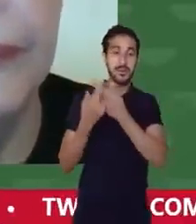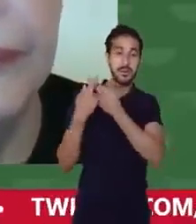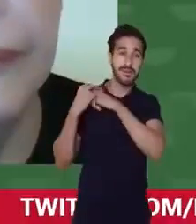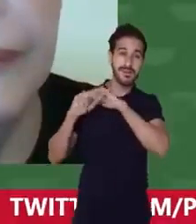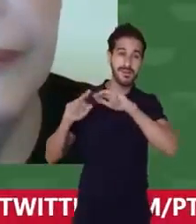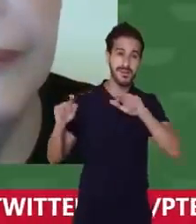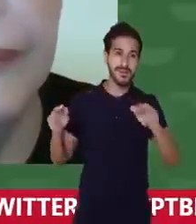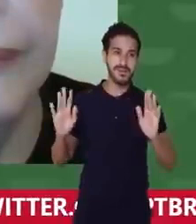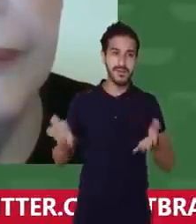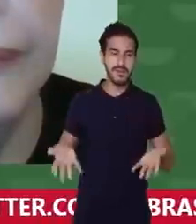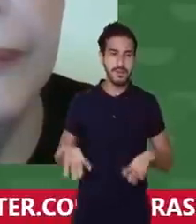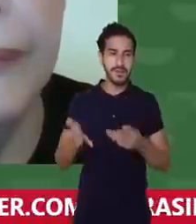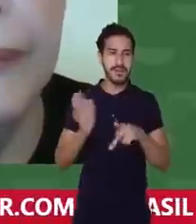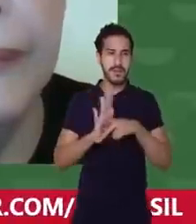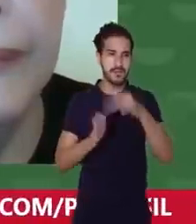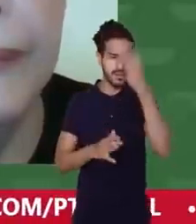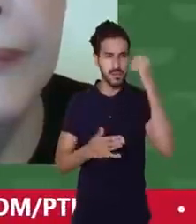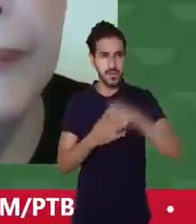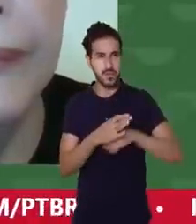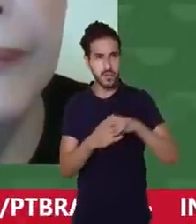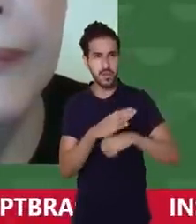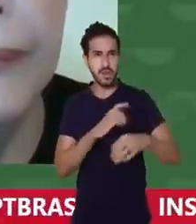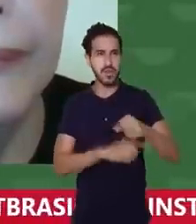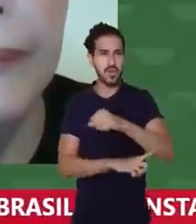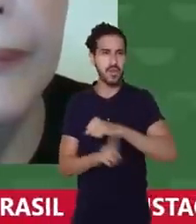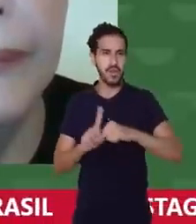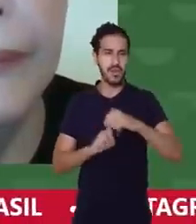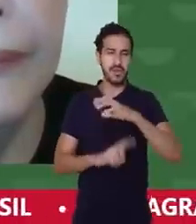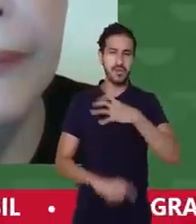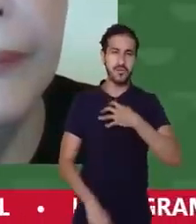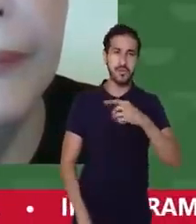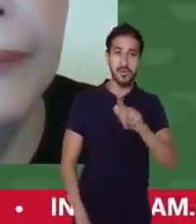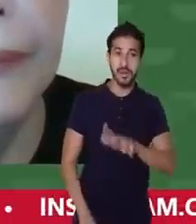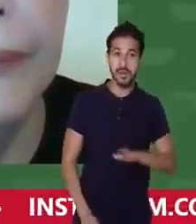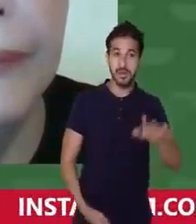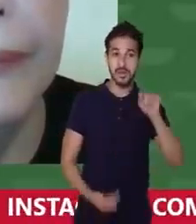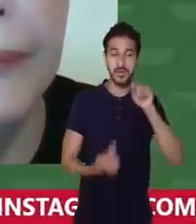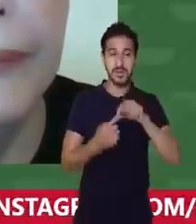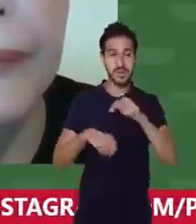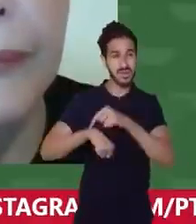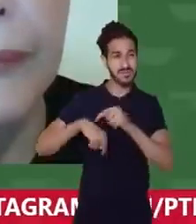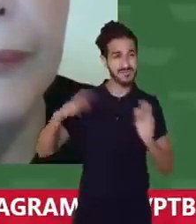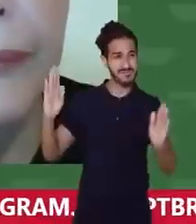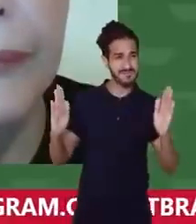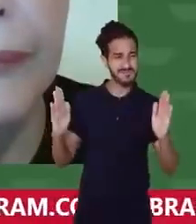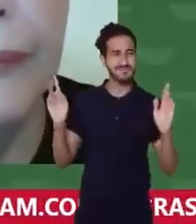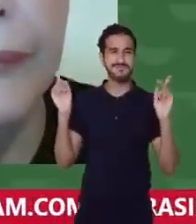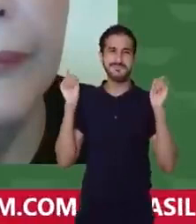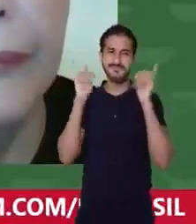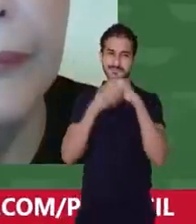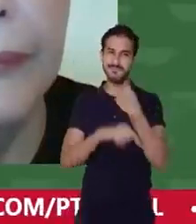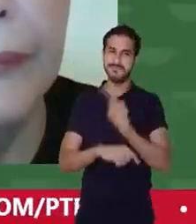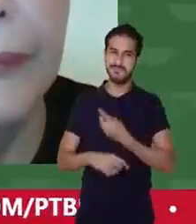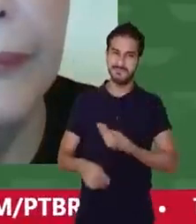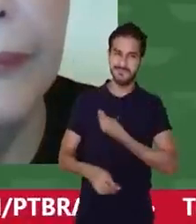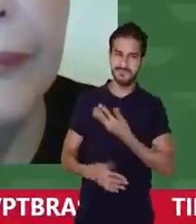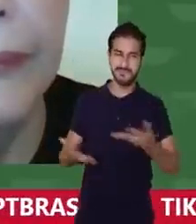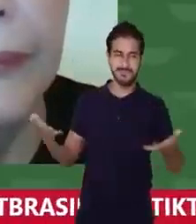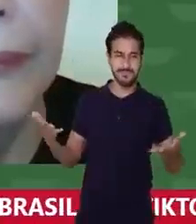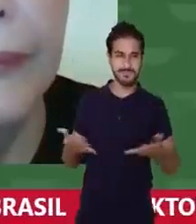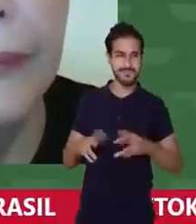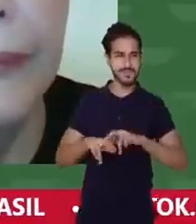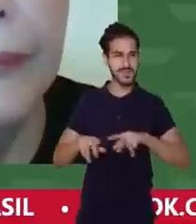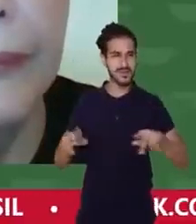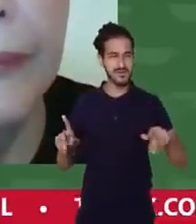que estão postas para os militantes, para a sociedade como um todo, para esse período tão difícil, né, que nós estamos vivendo hoje,